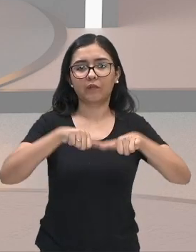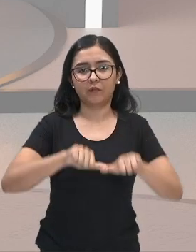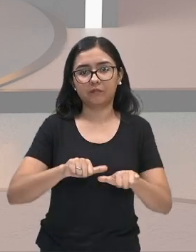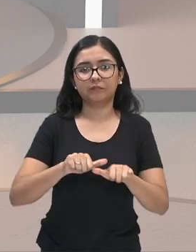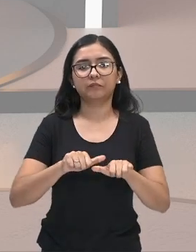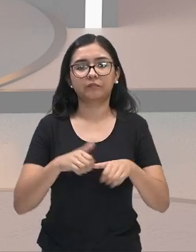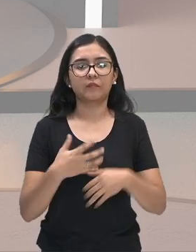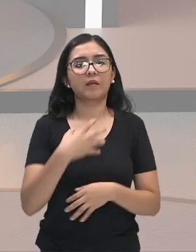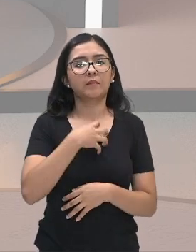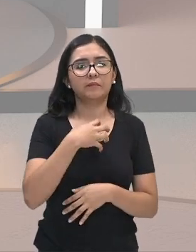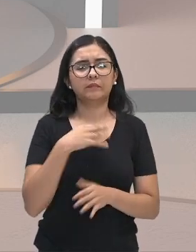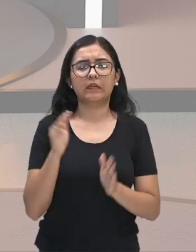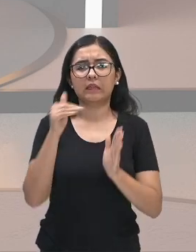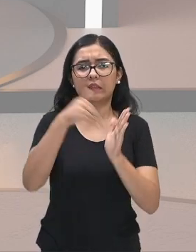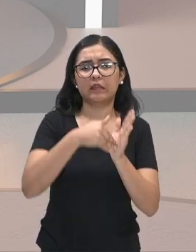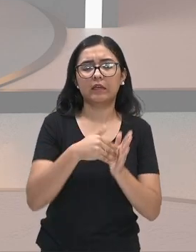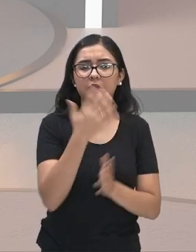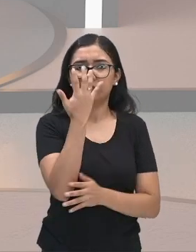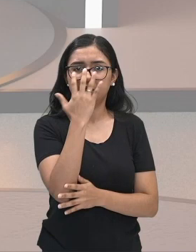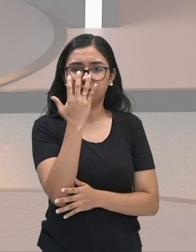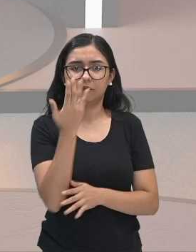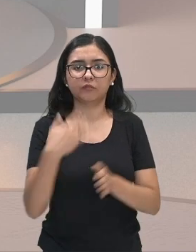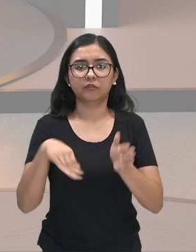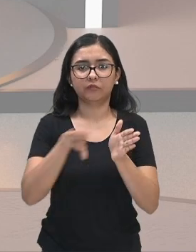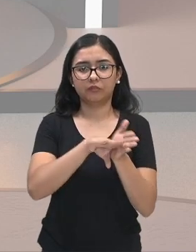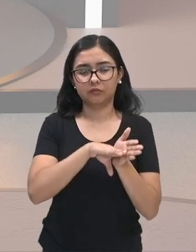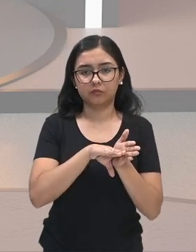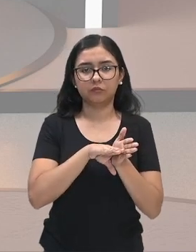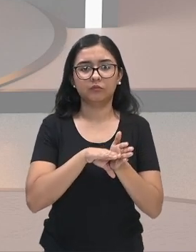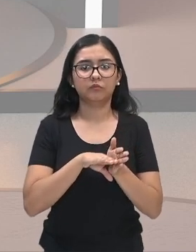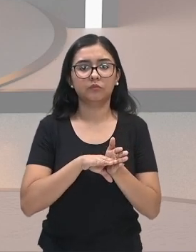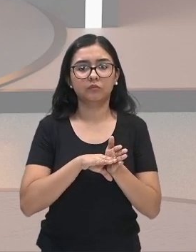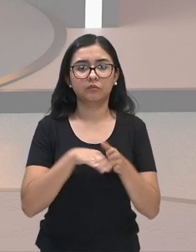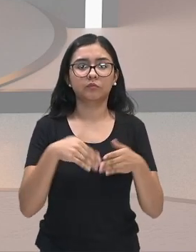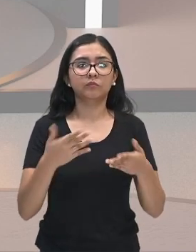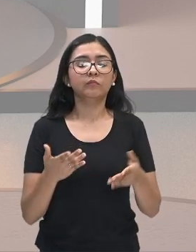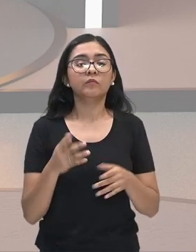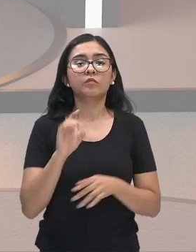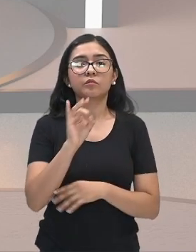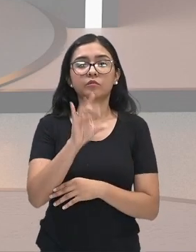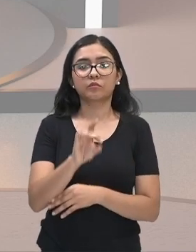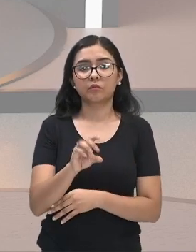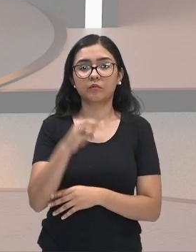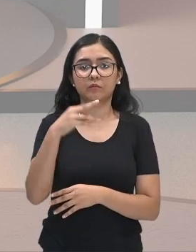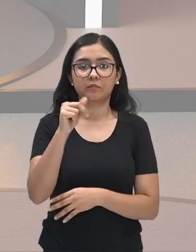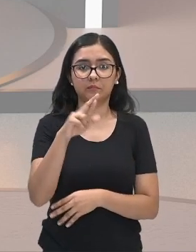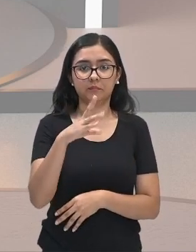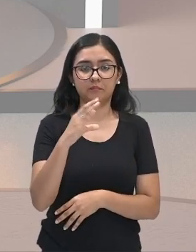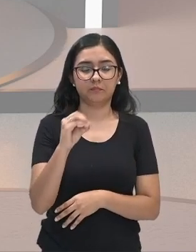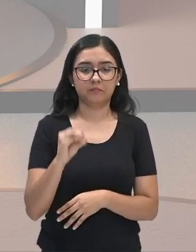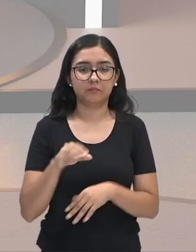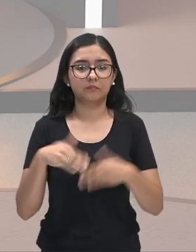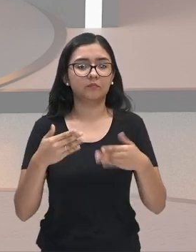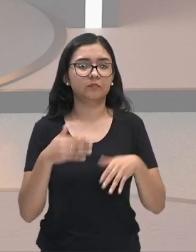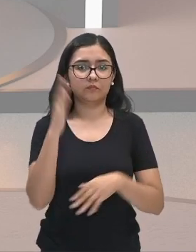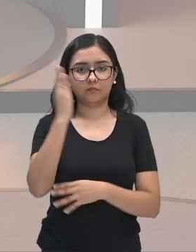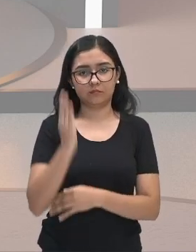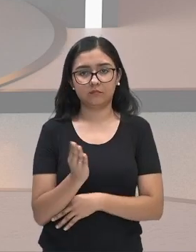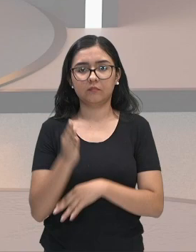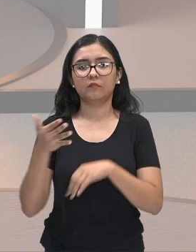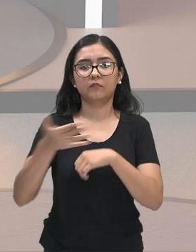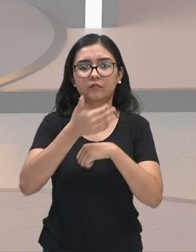Rio somente em março de 1808. Desde então, o Brasil, que era colônia, passou a